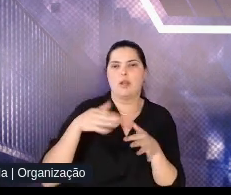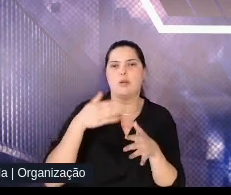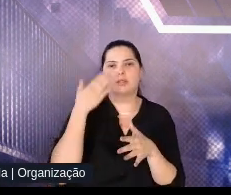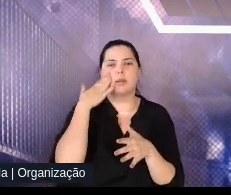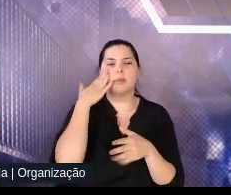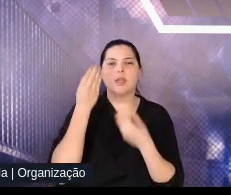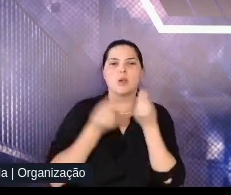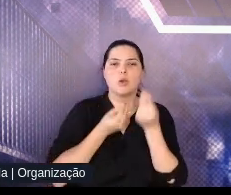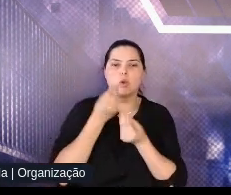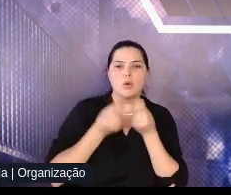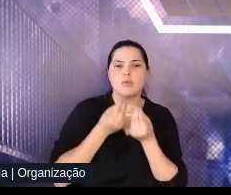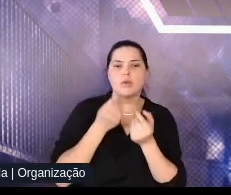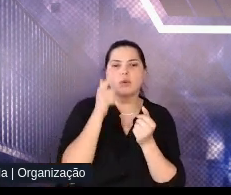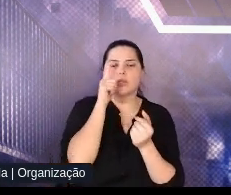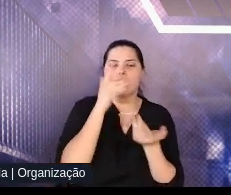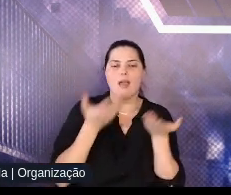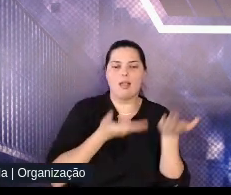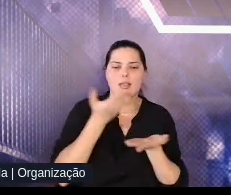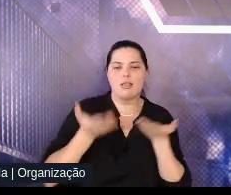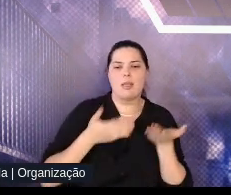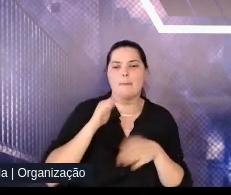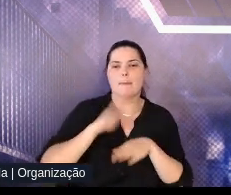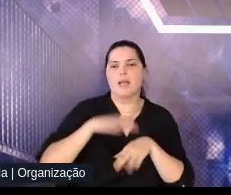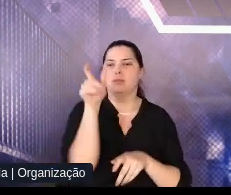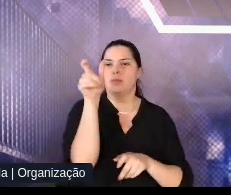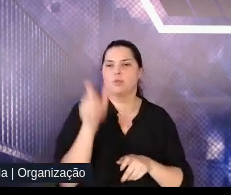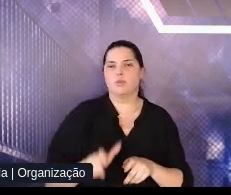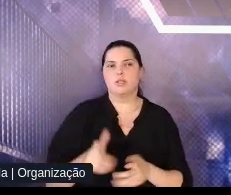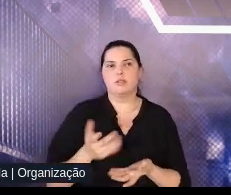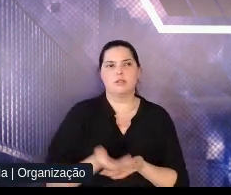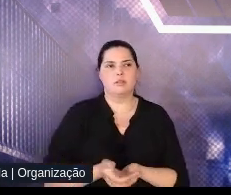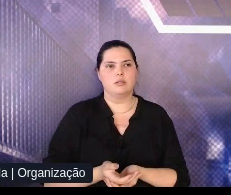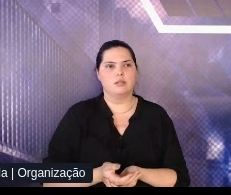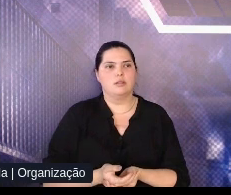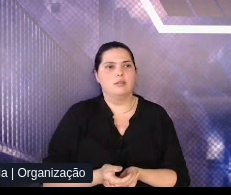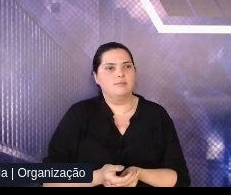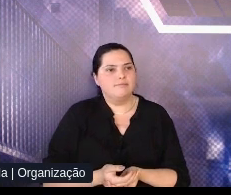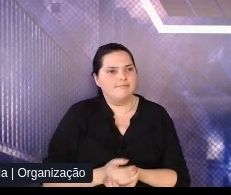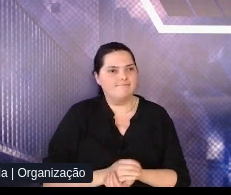vai conseguir abranger muito mais pessoas.